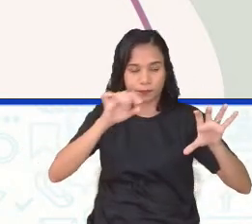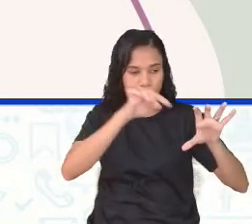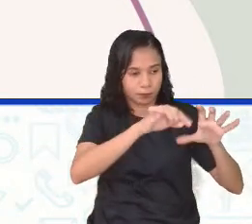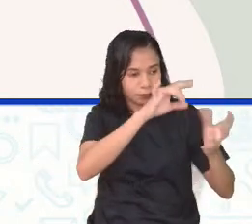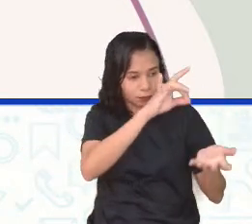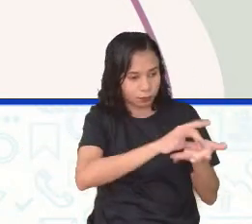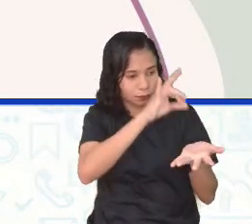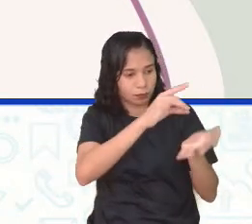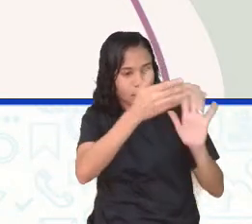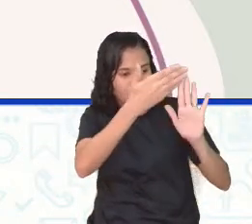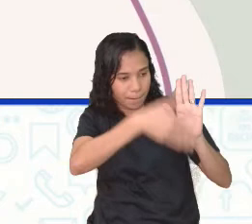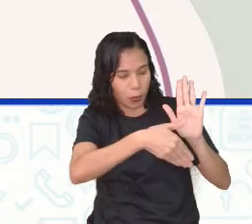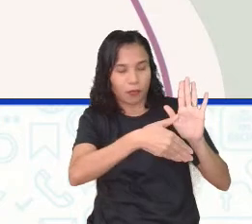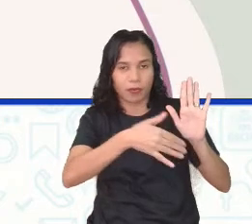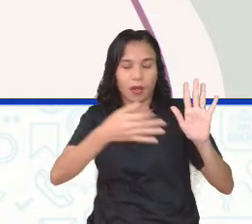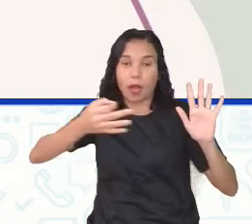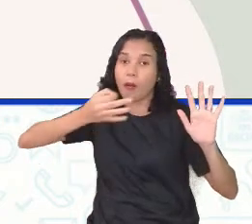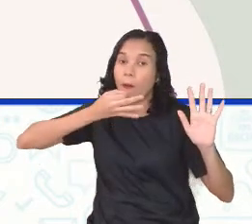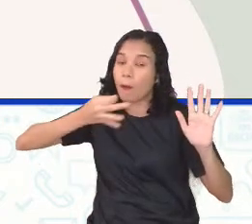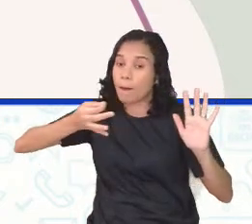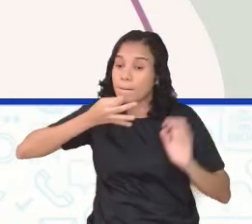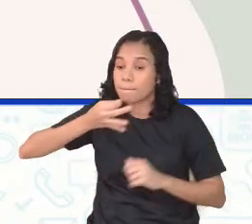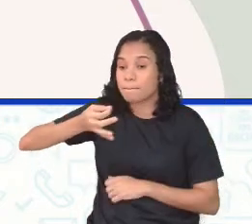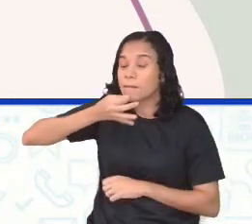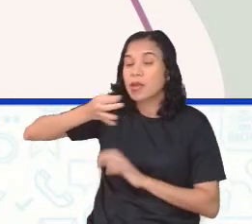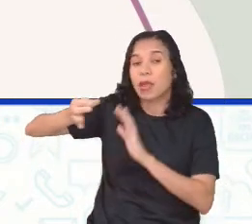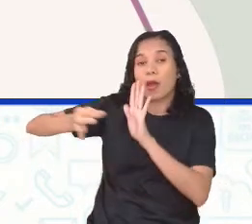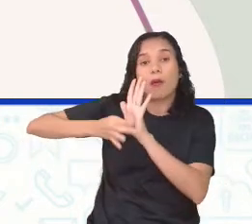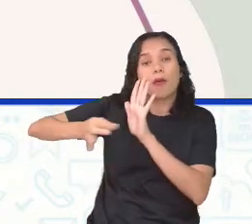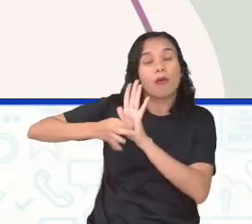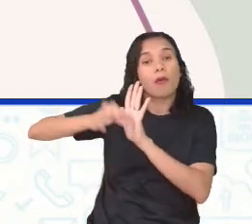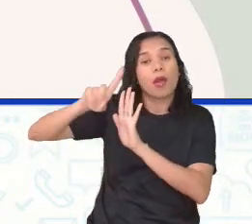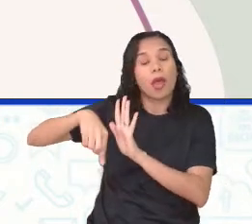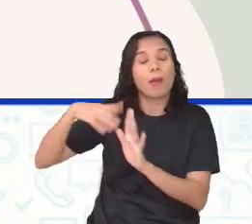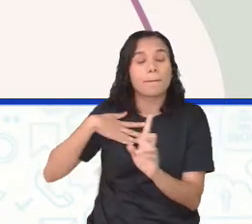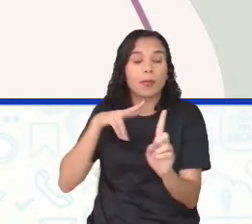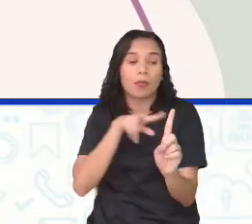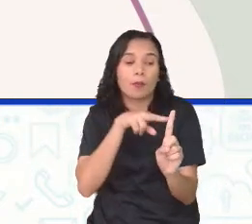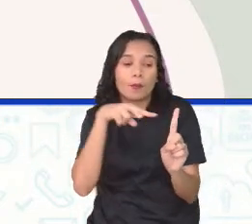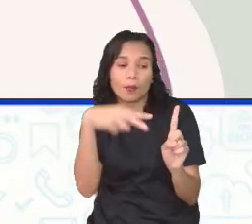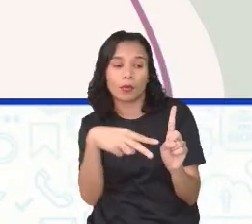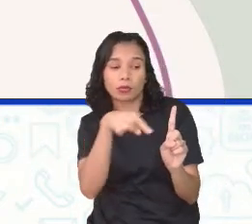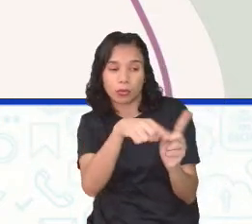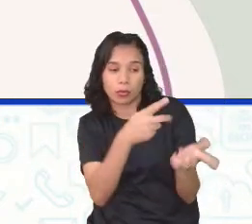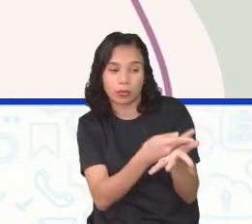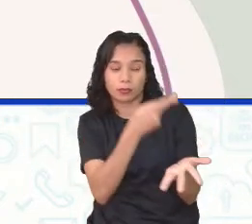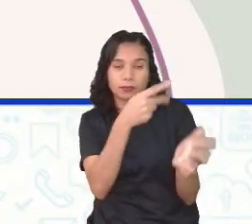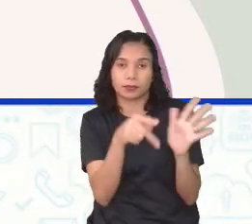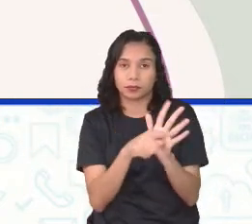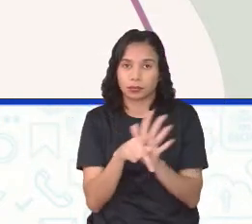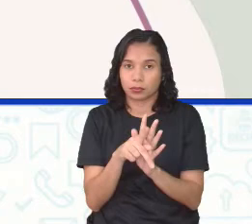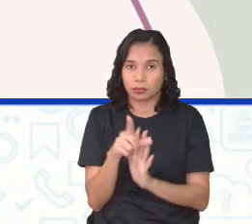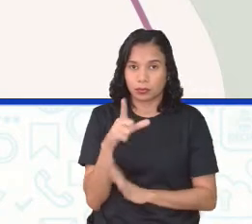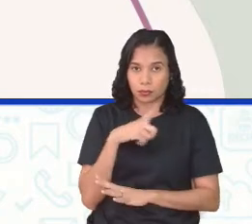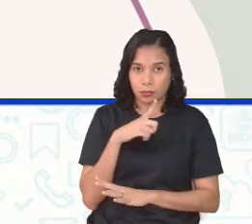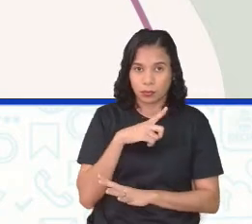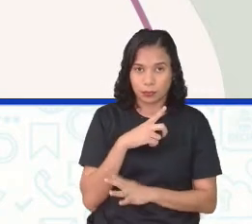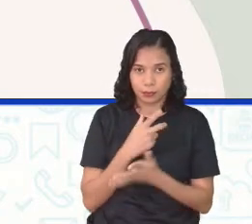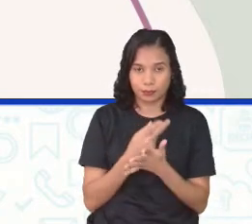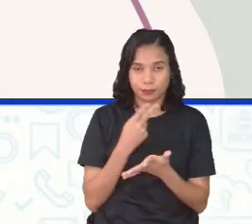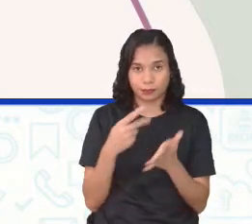ele comprova. A opinião é o ponto de vista, não é? Sobre um